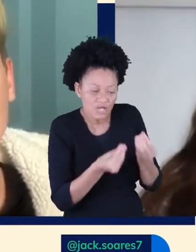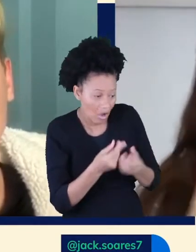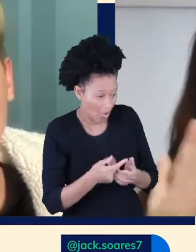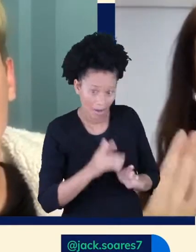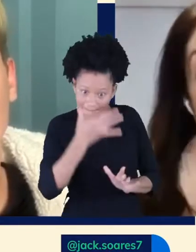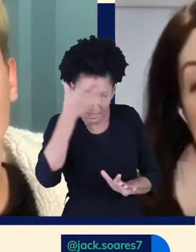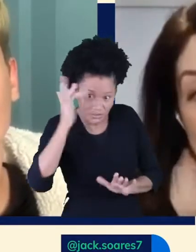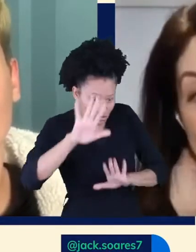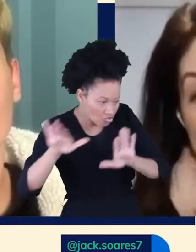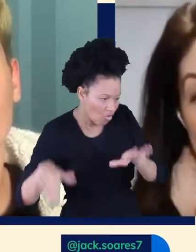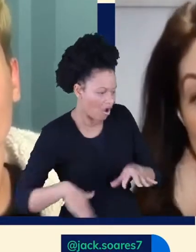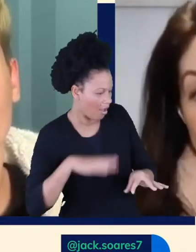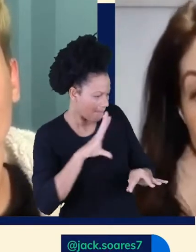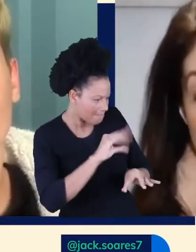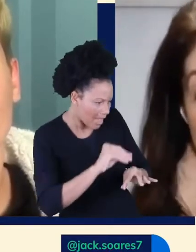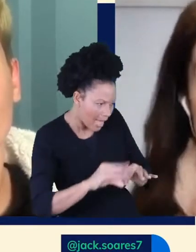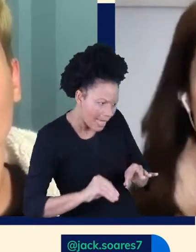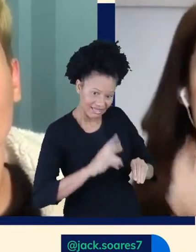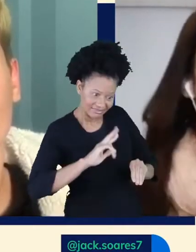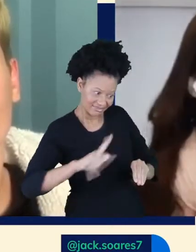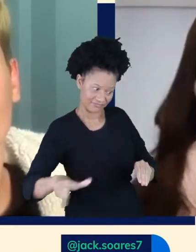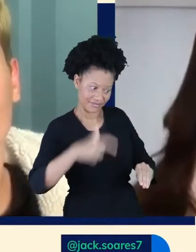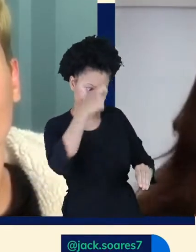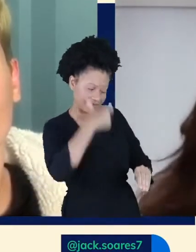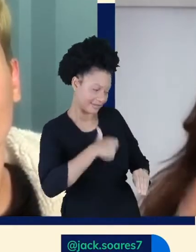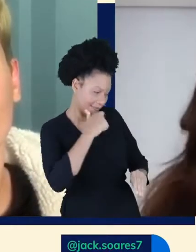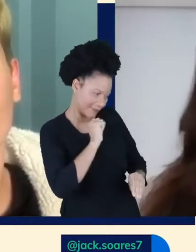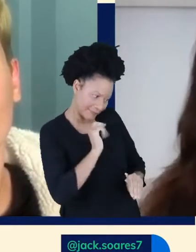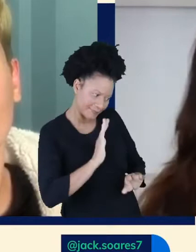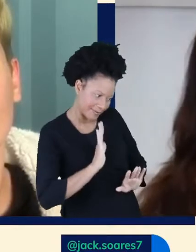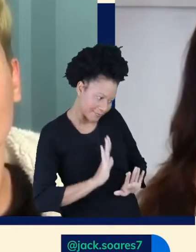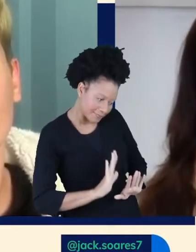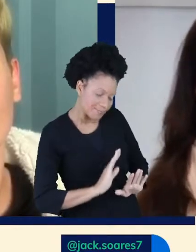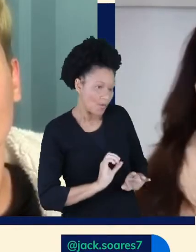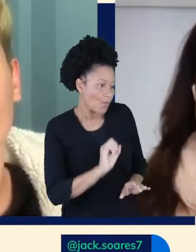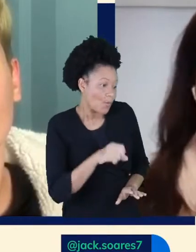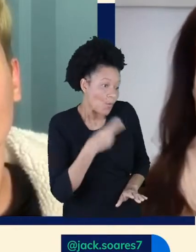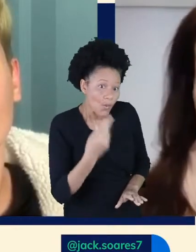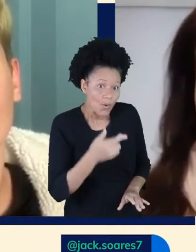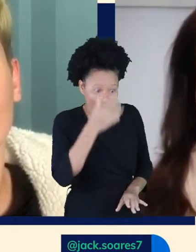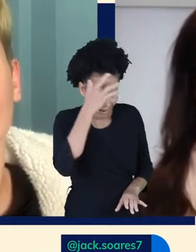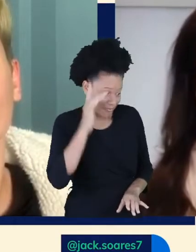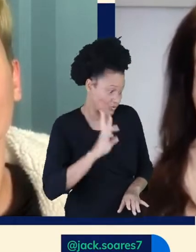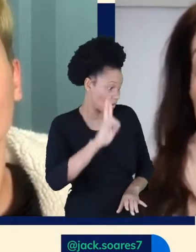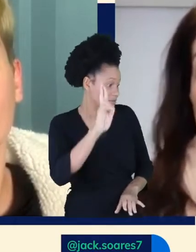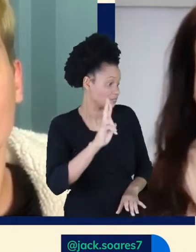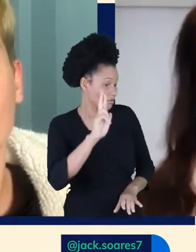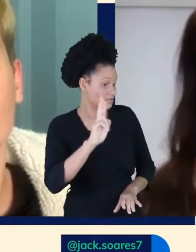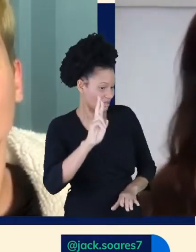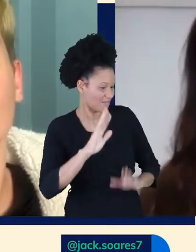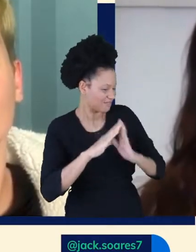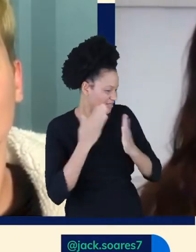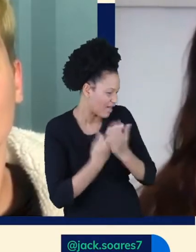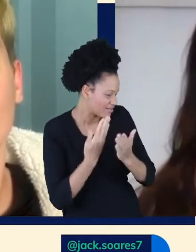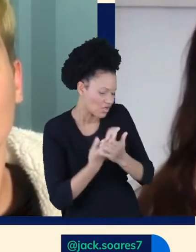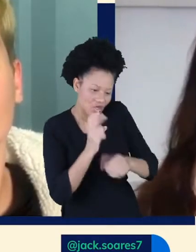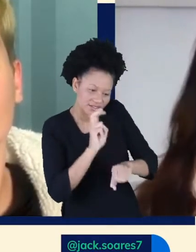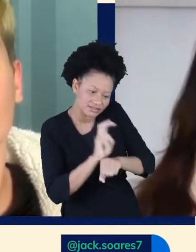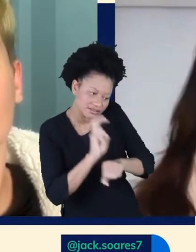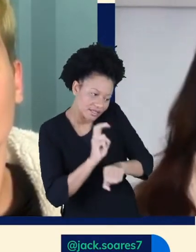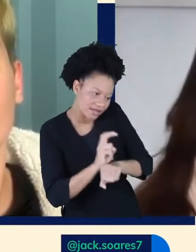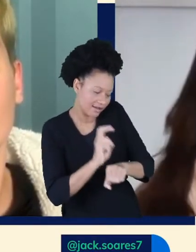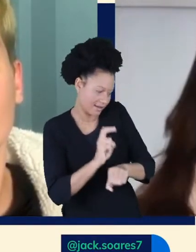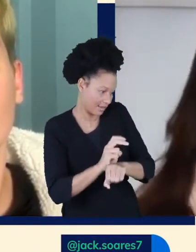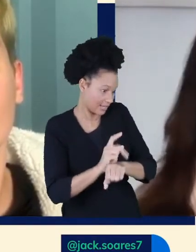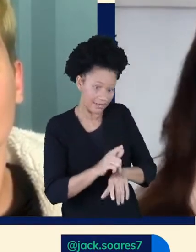tocar e não for a mamãe, né, que pode, ou não for a pessoa lá da creche, né, que tem uma professora que pode lavar, se